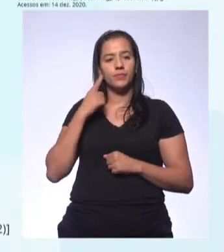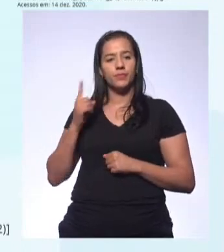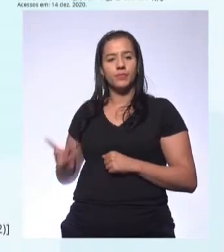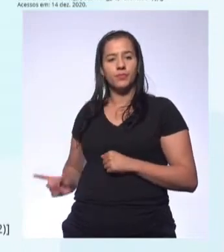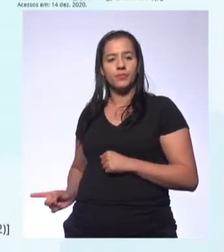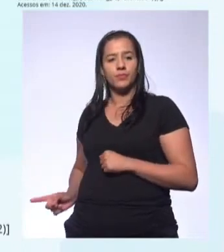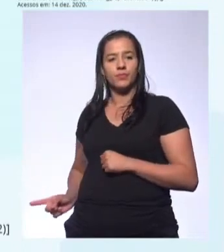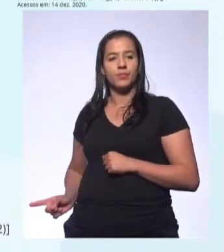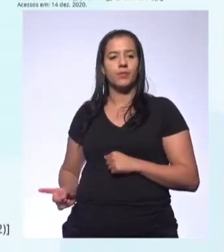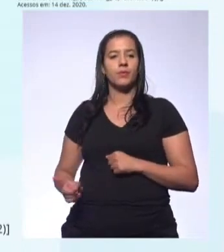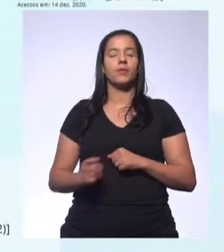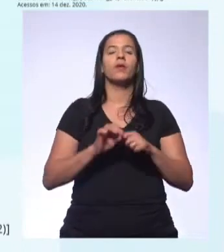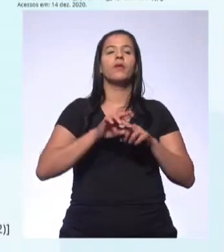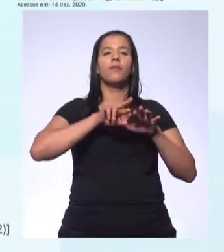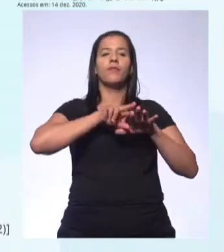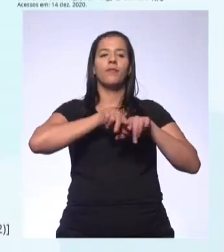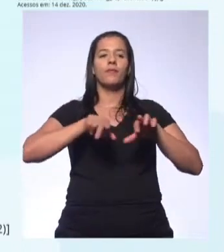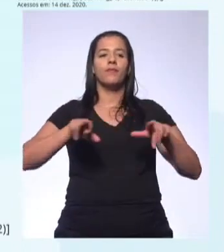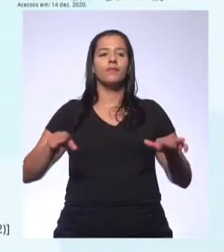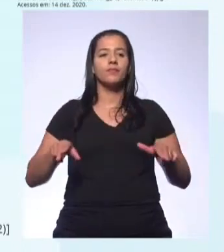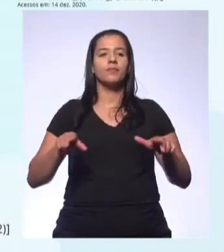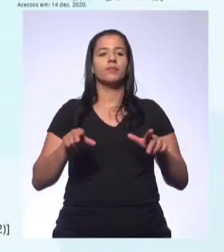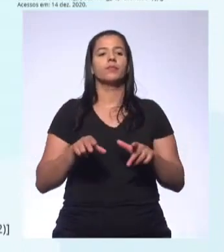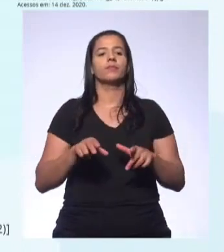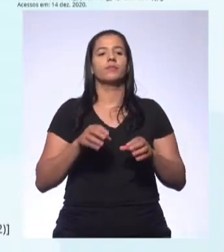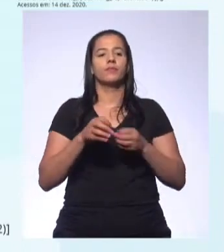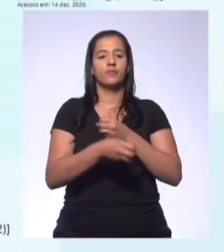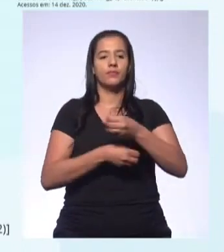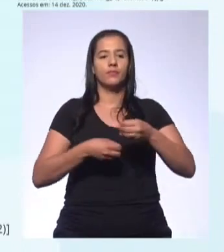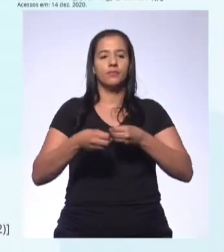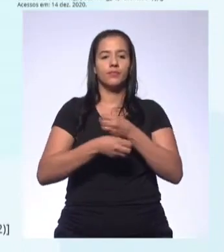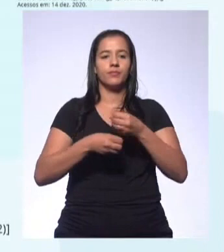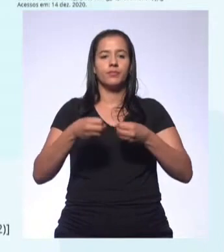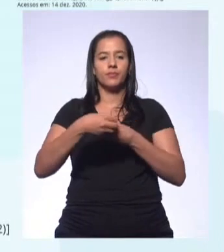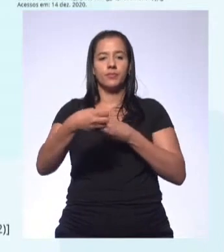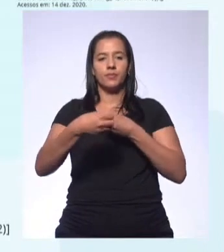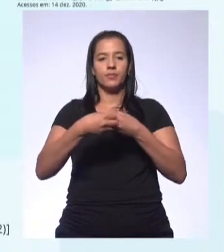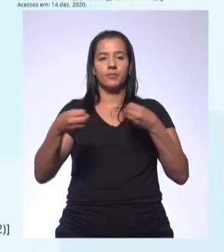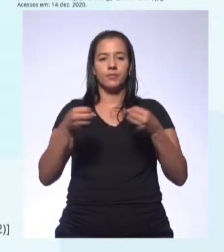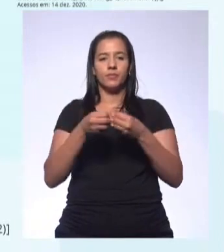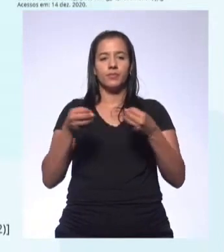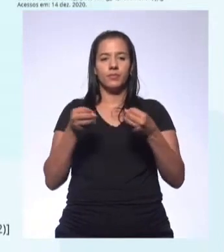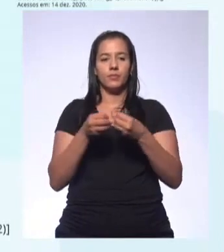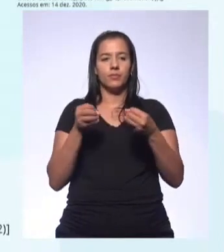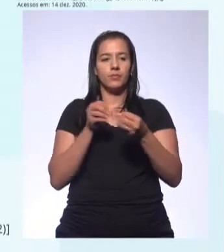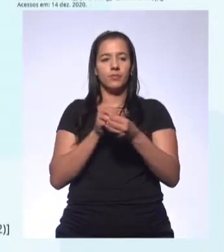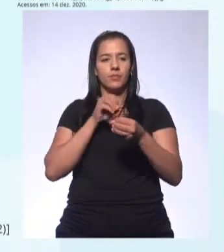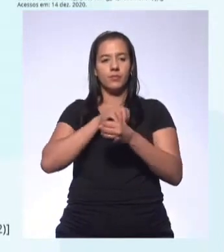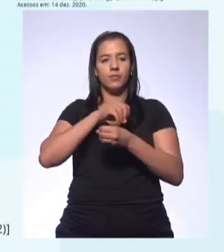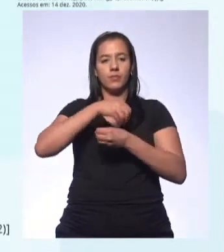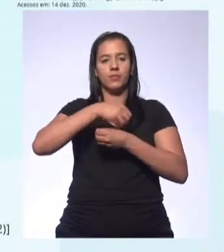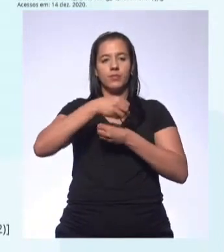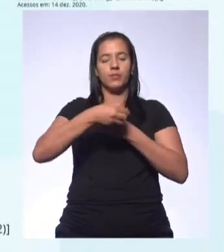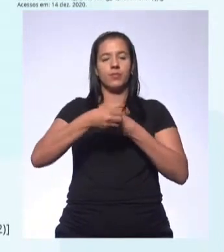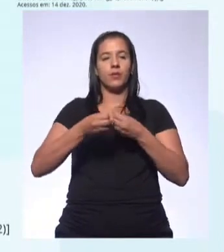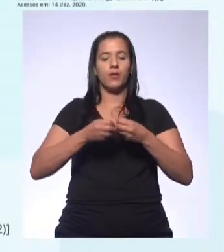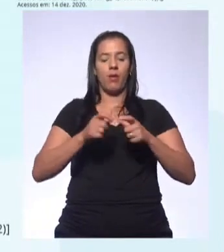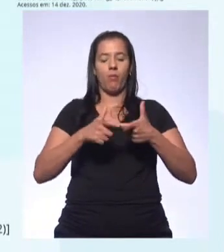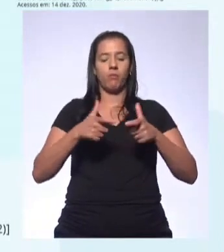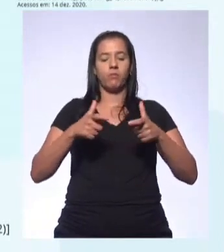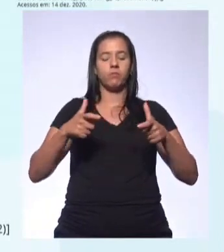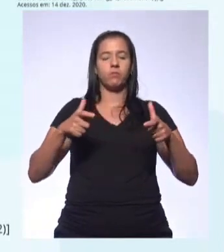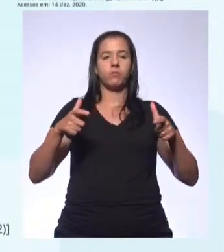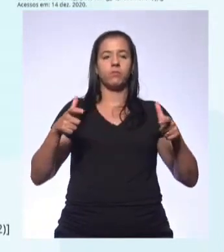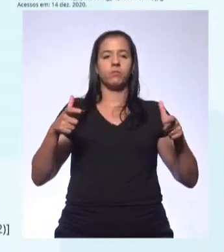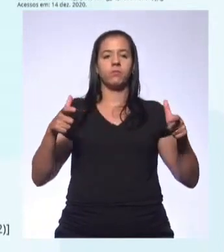clorofluorcarboneto. Portanto, esses clorofluorcarbonetos, eles são aí os vilões, e eles que acabam, né, aumentando